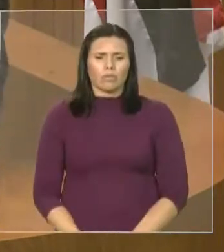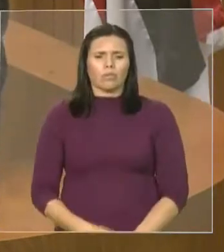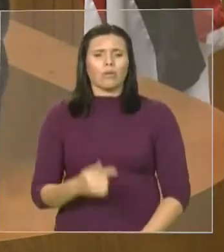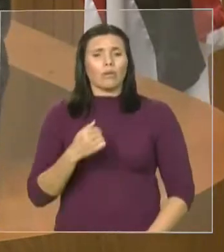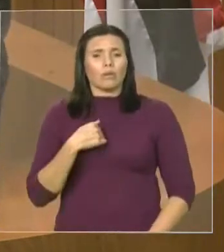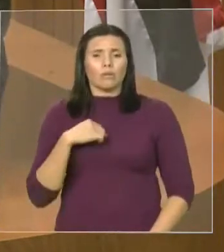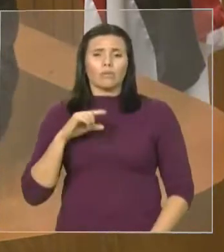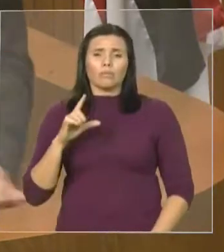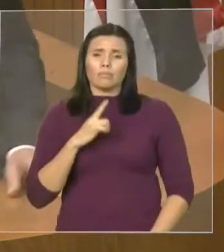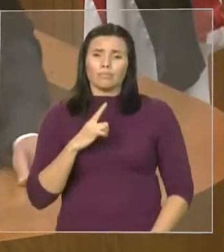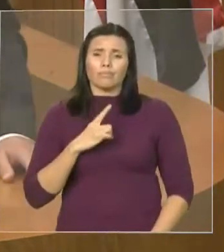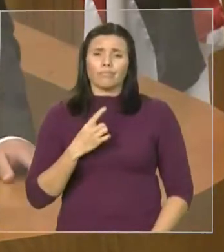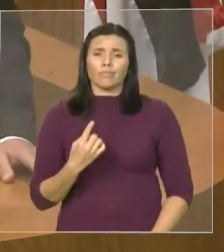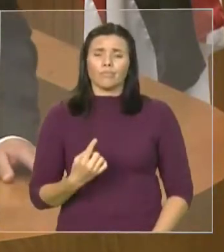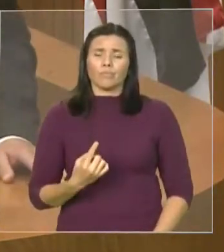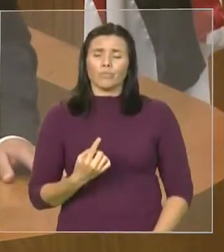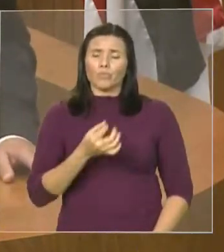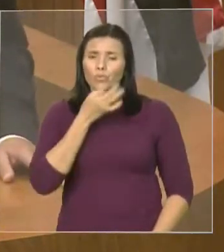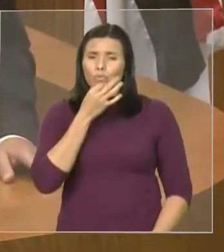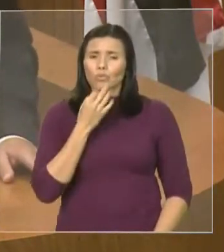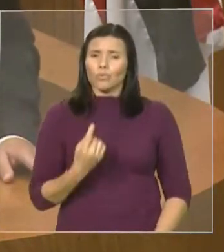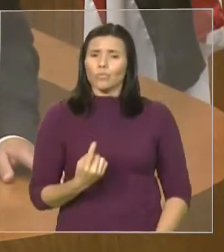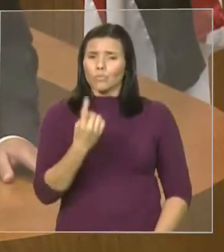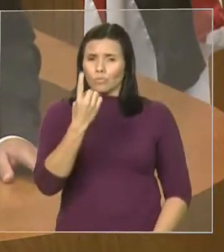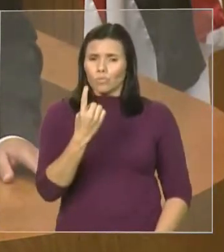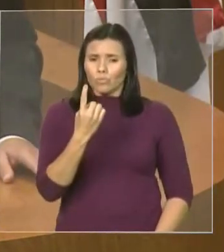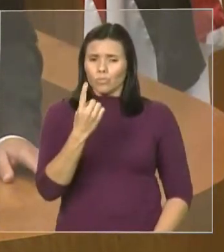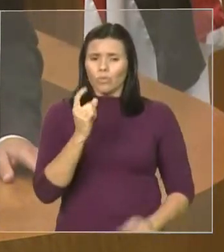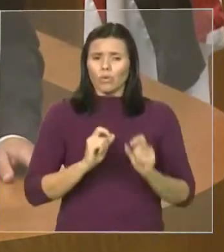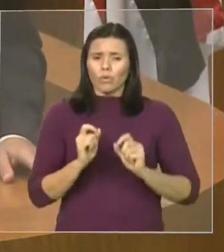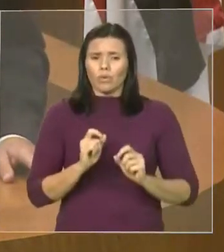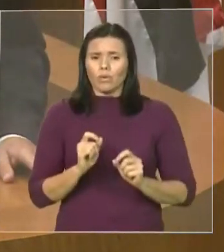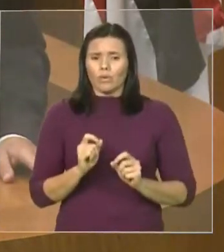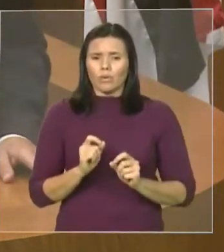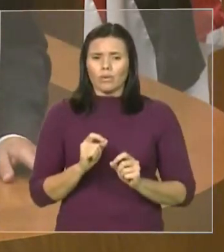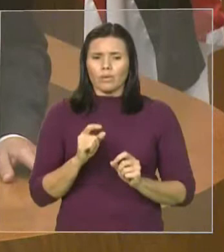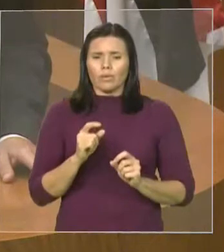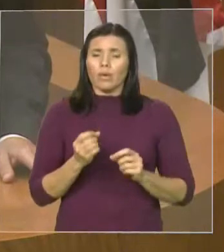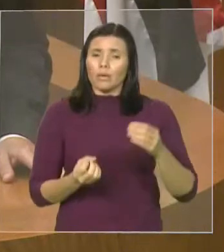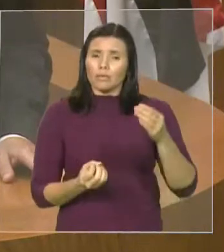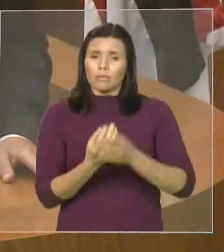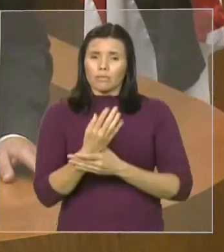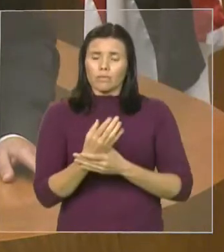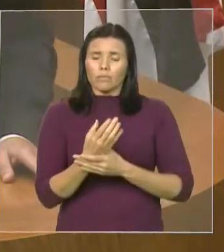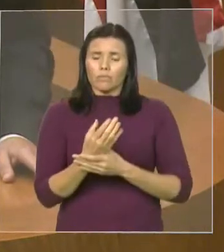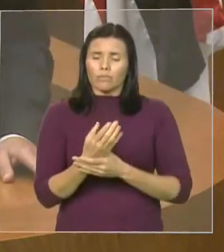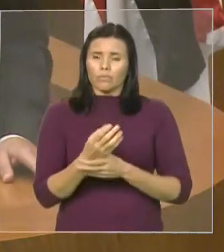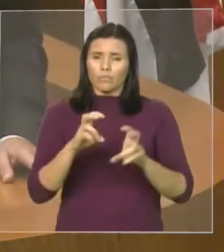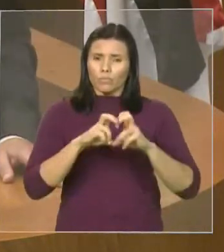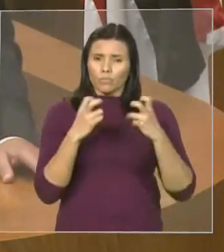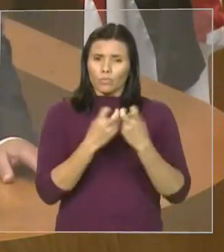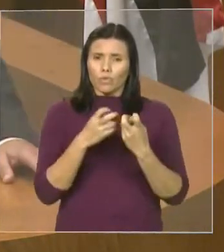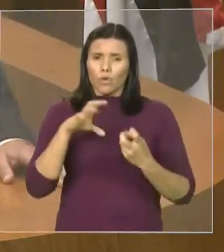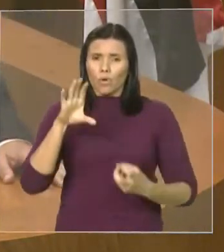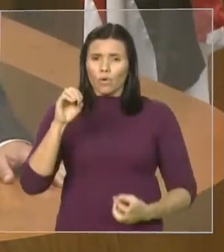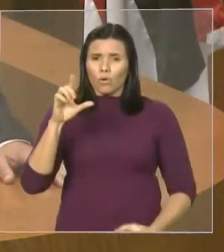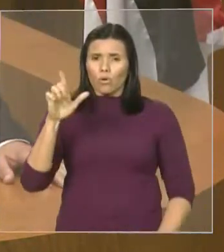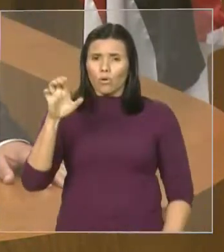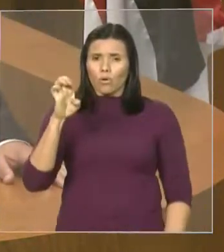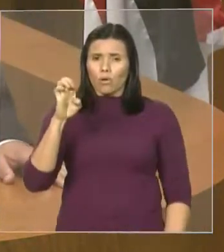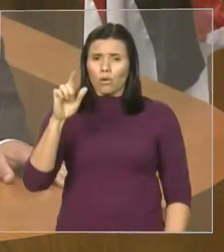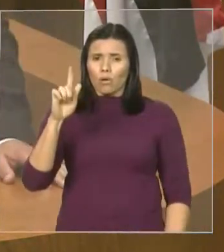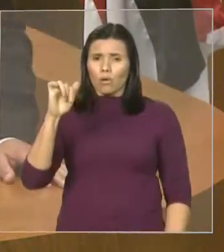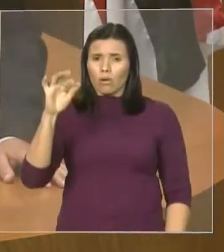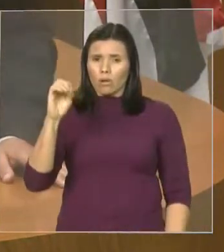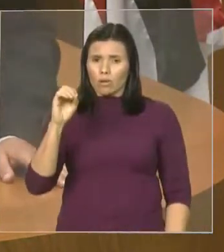do relator, deputado Bira de Pindaré, é o colégio de reitores que ele prevê a criação. E o colégio de reitores, óbvio,